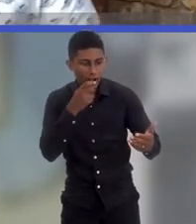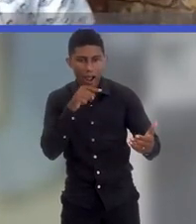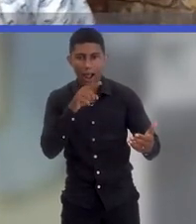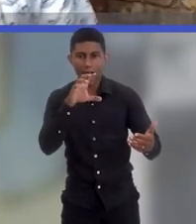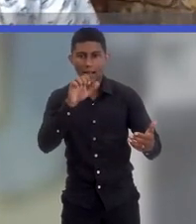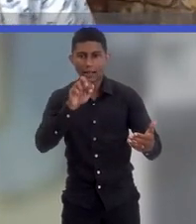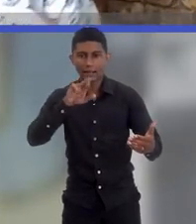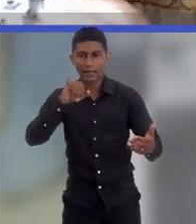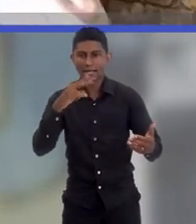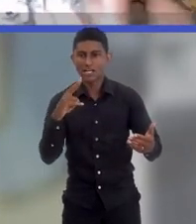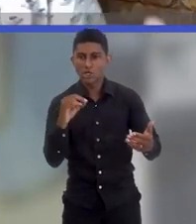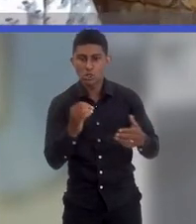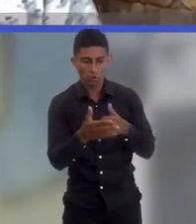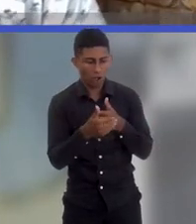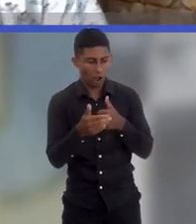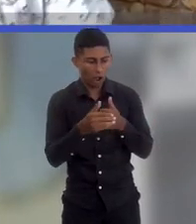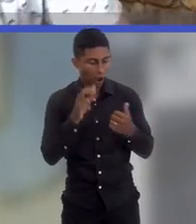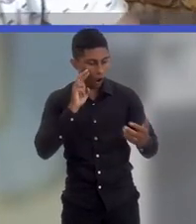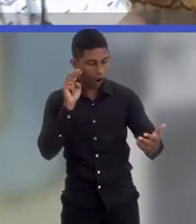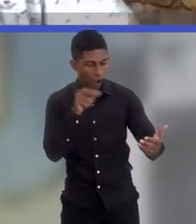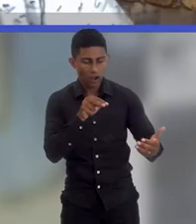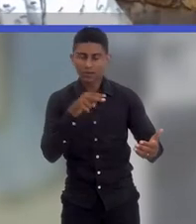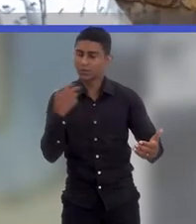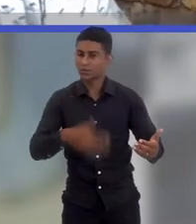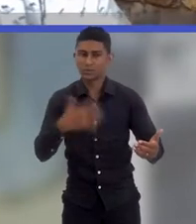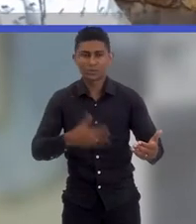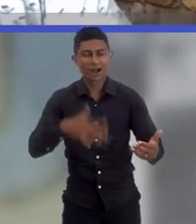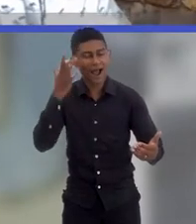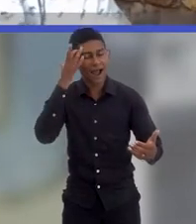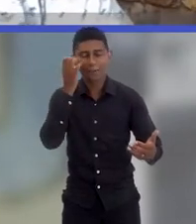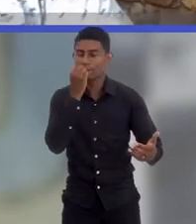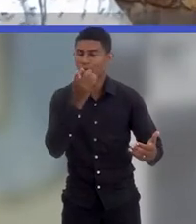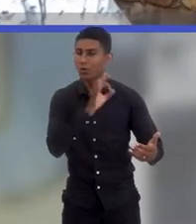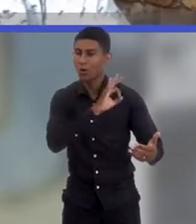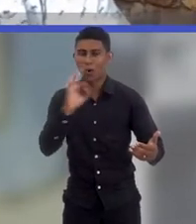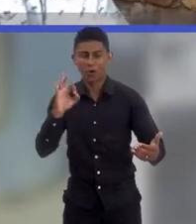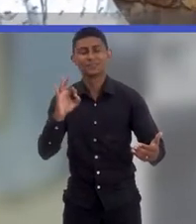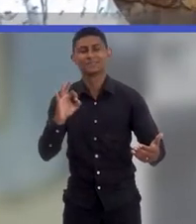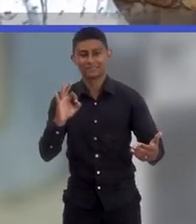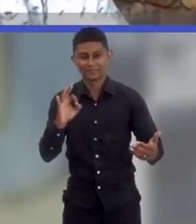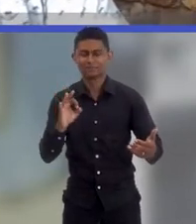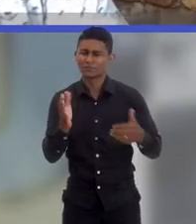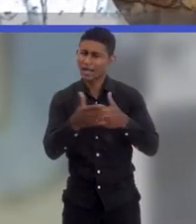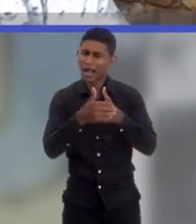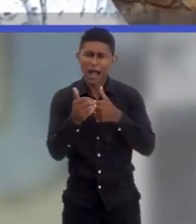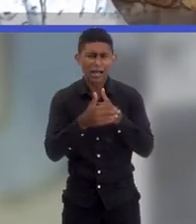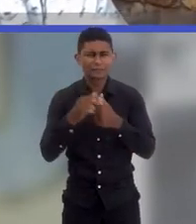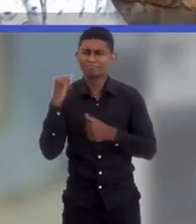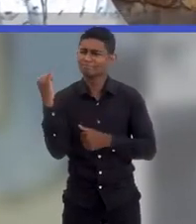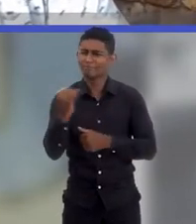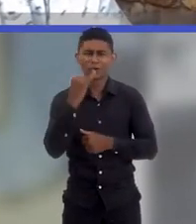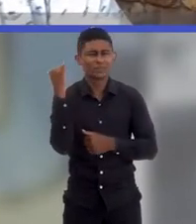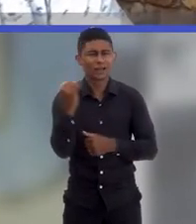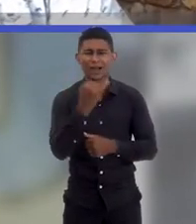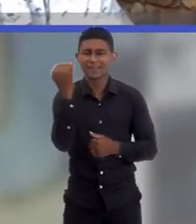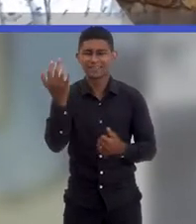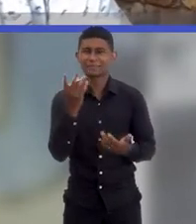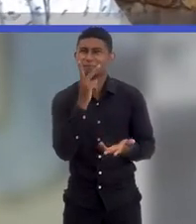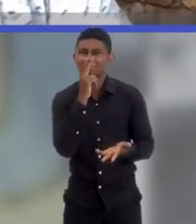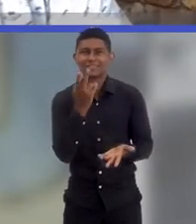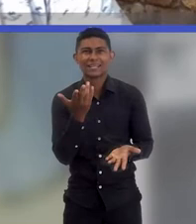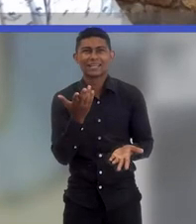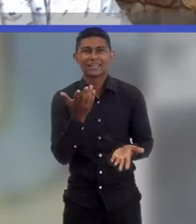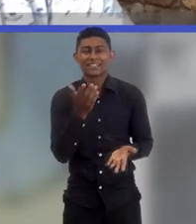articulou e tal, foi carinho. E acho isso maravilhoso. Carinho é uma coisa que constrói muito, que é de